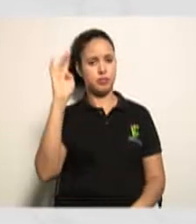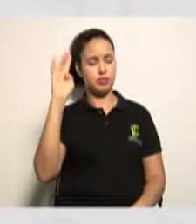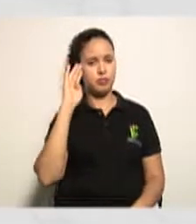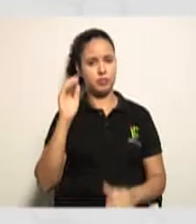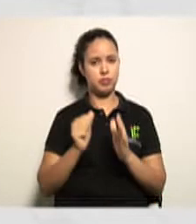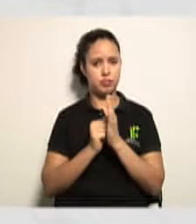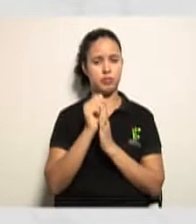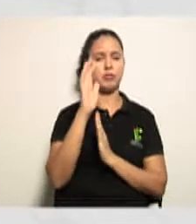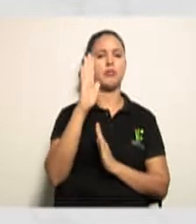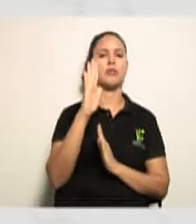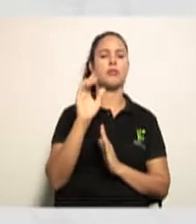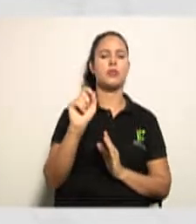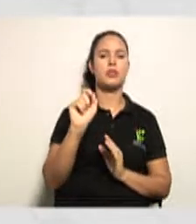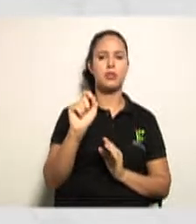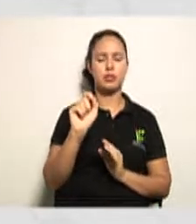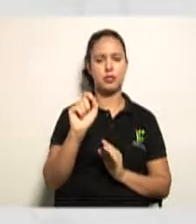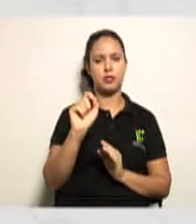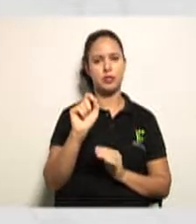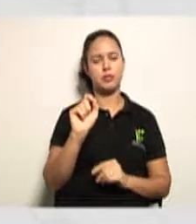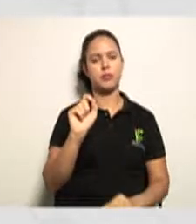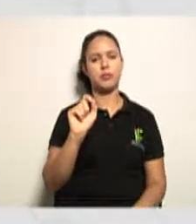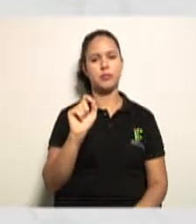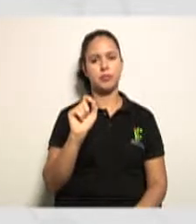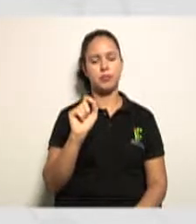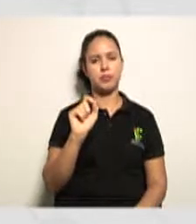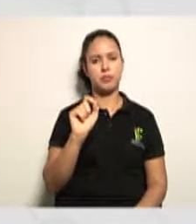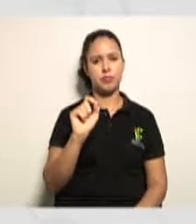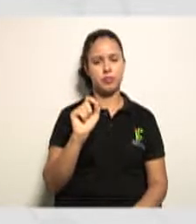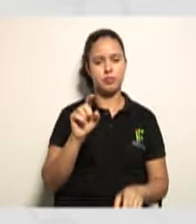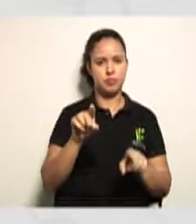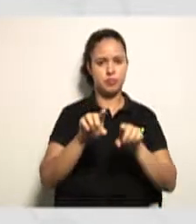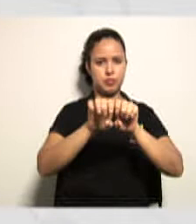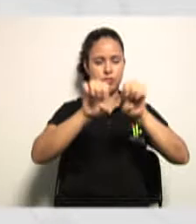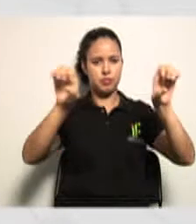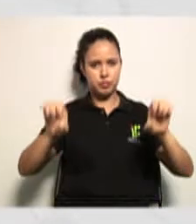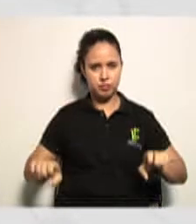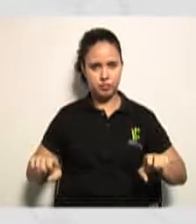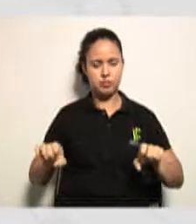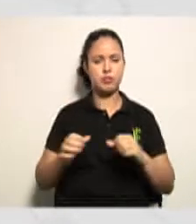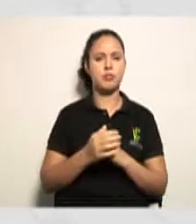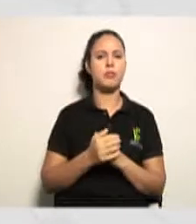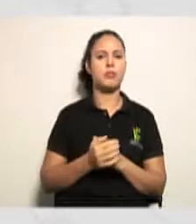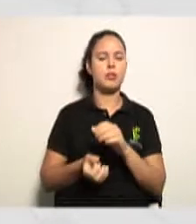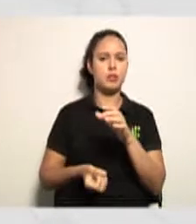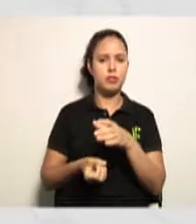ela é formada pelas teorias burocrática e a teoria estruturalista, que foi